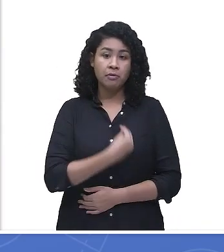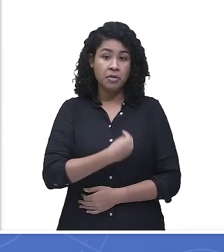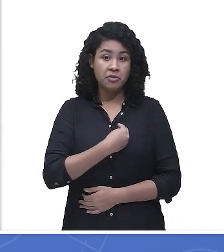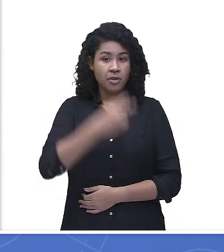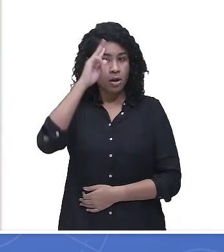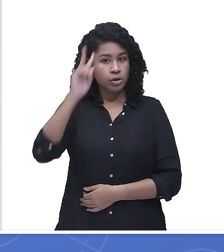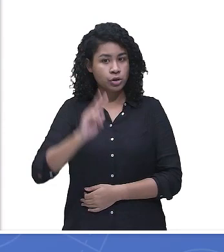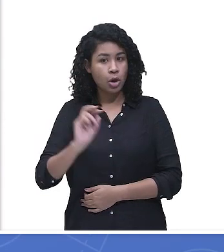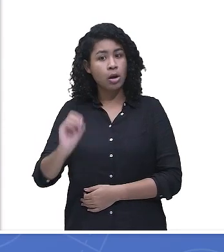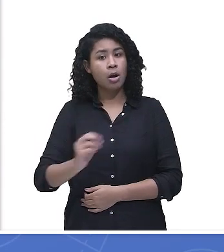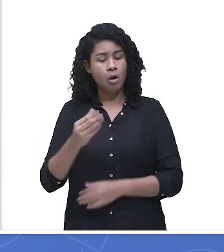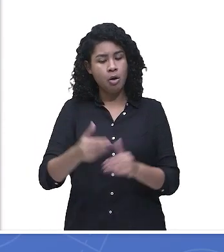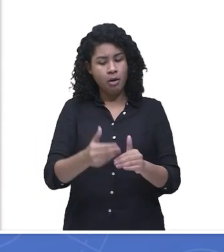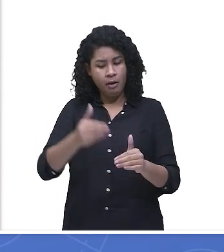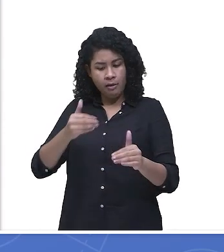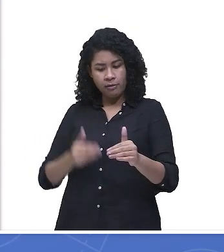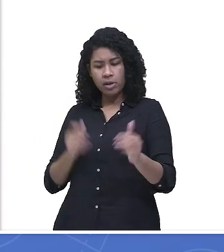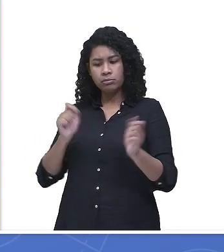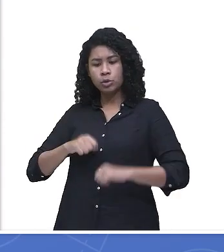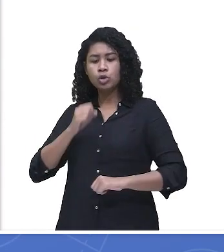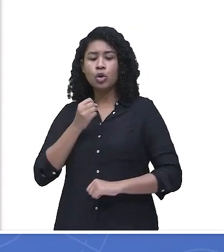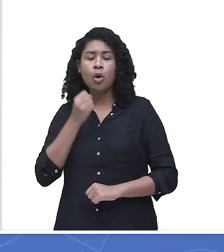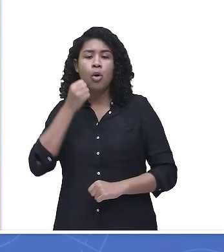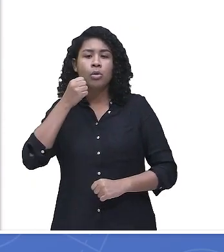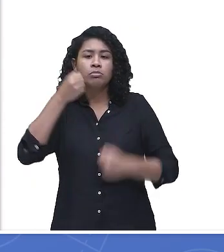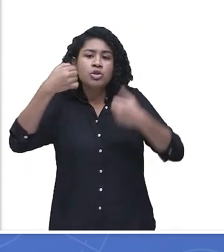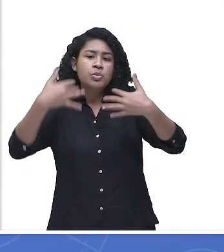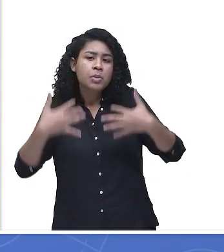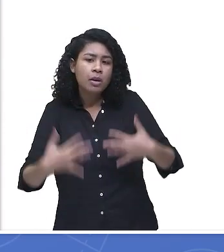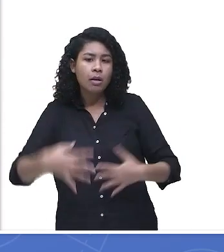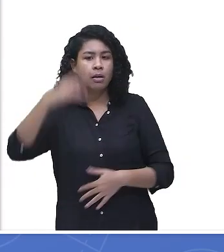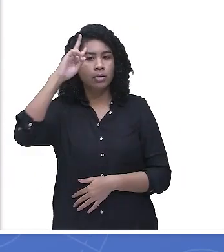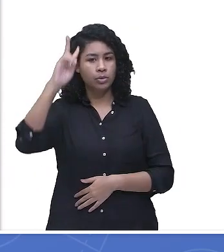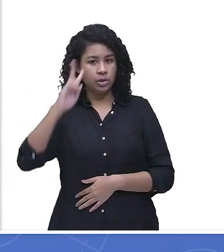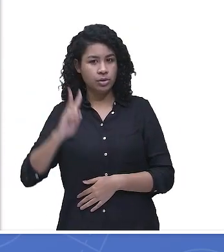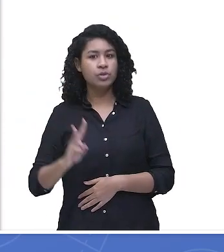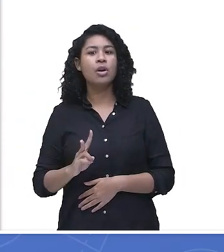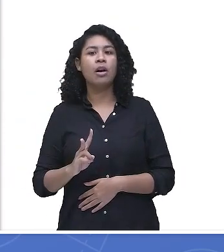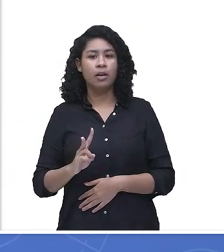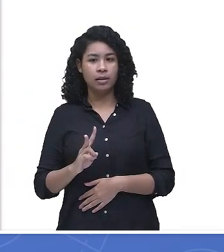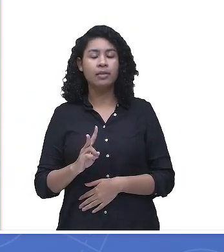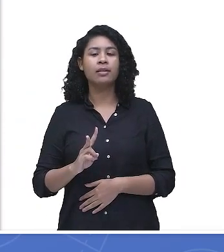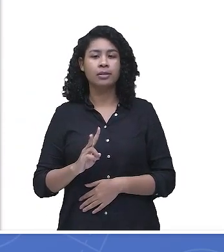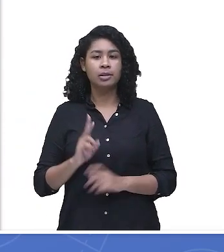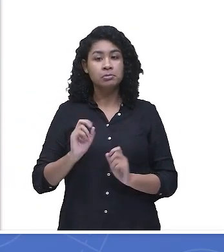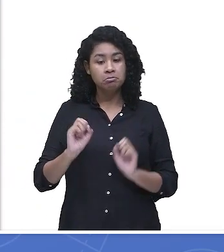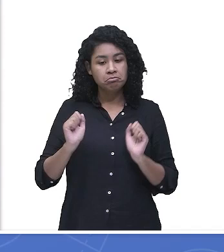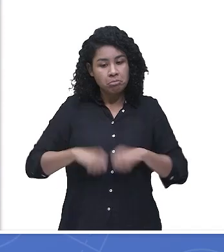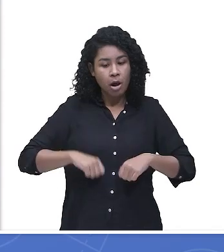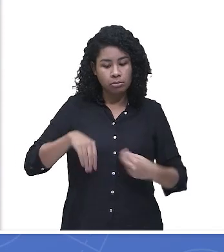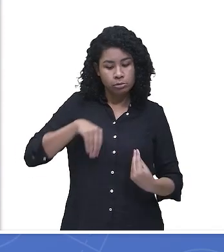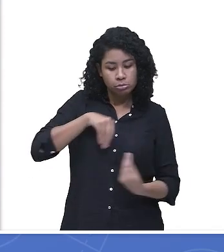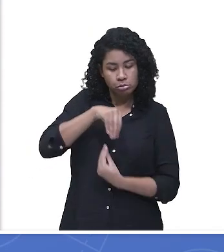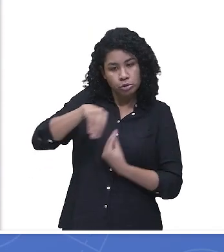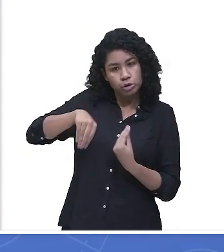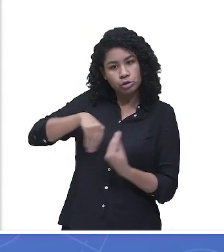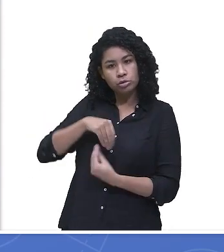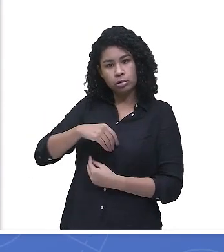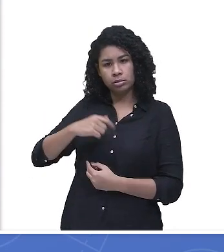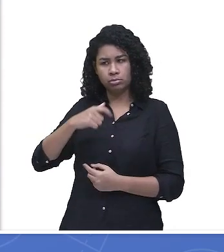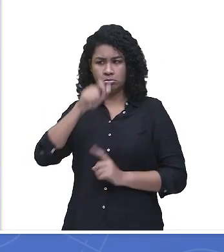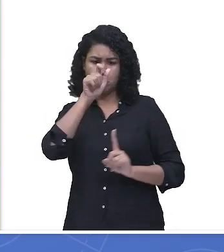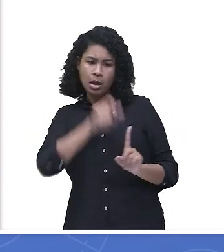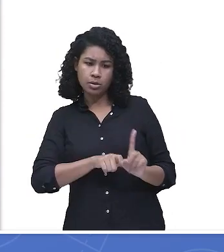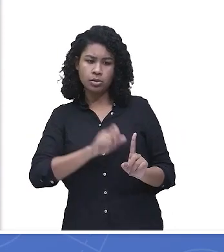distante, ou até mesmo um narrador que vai estar misturado ali entre personagens, né,